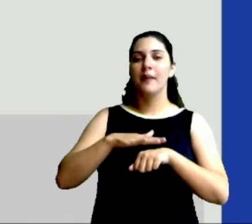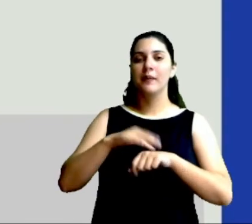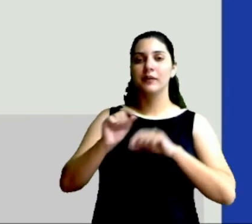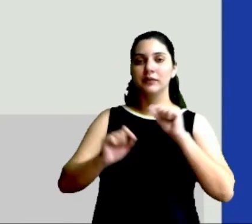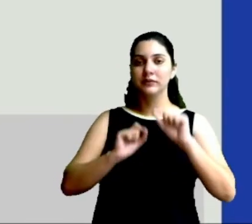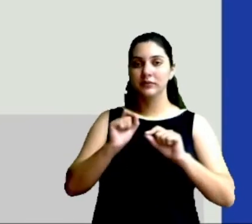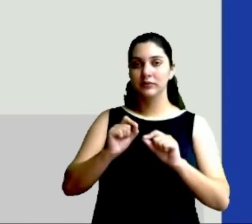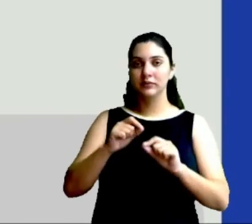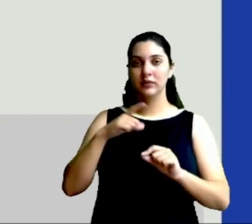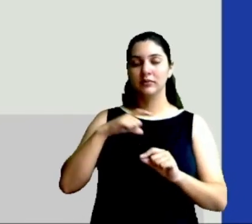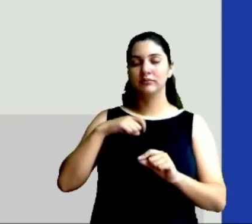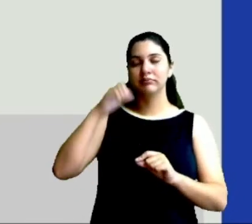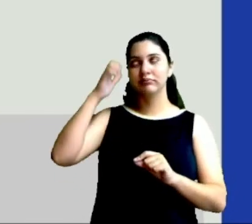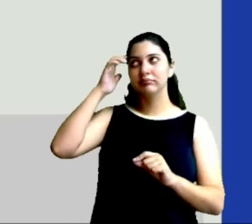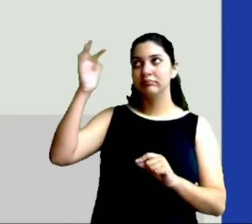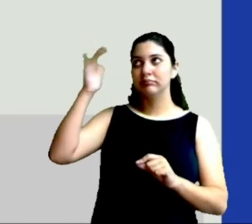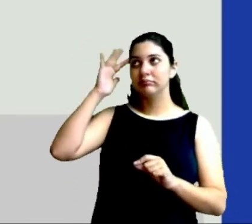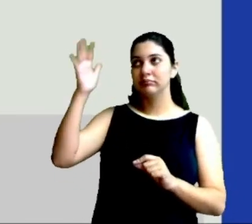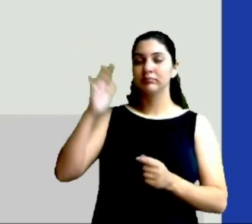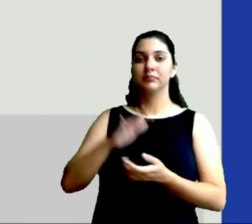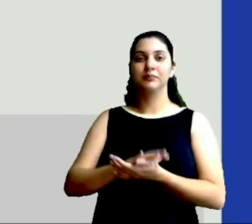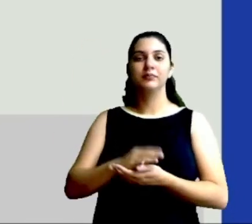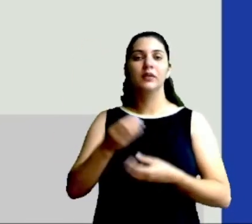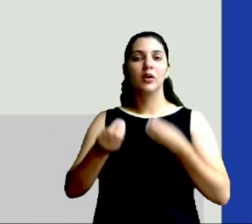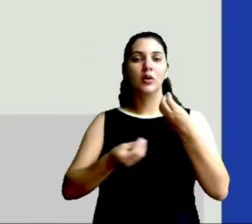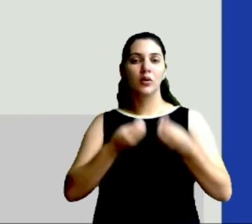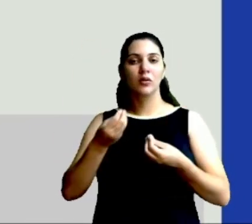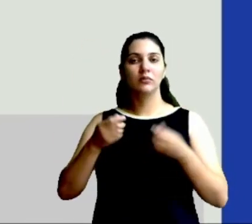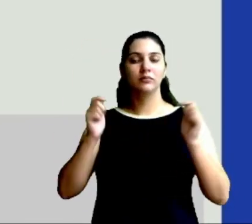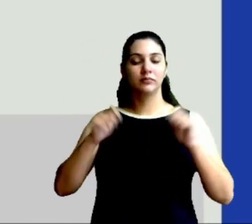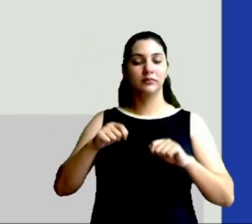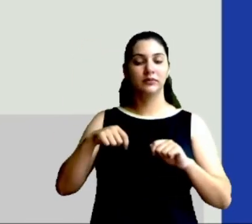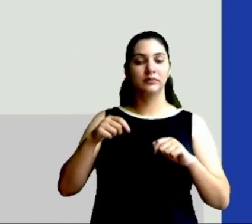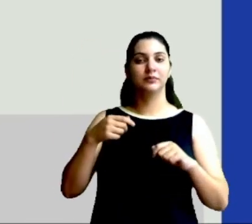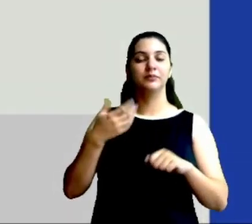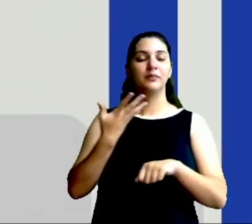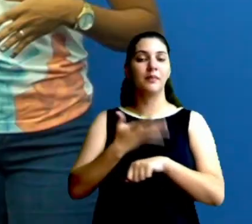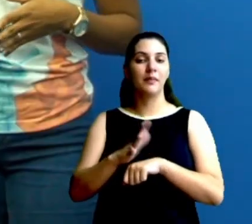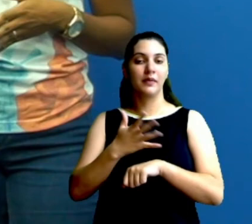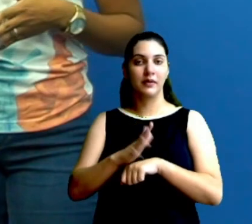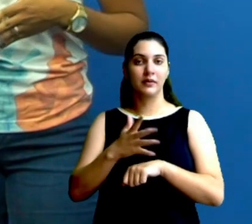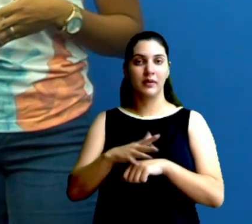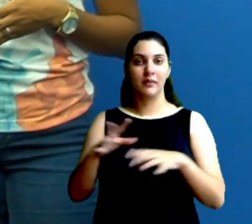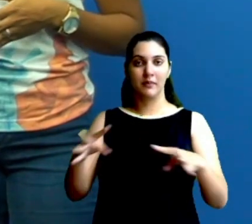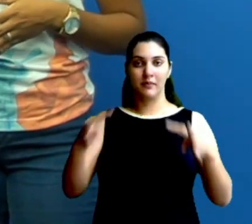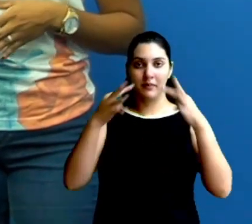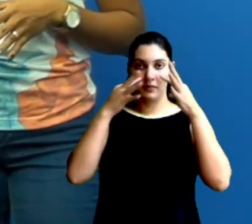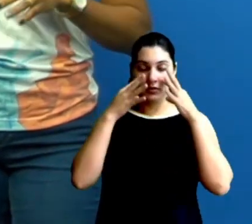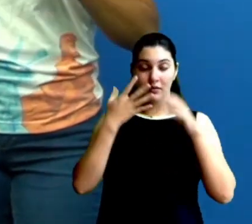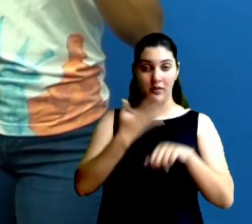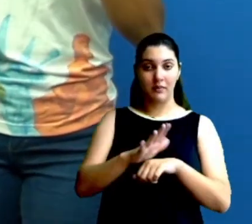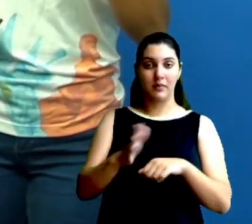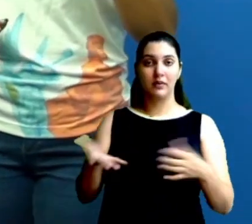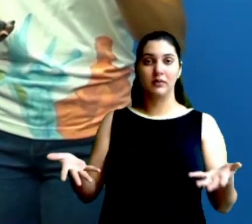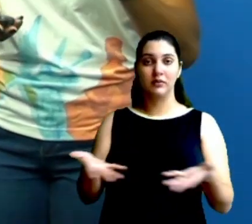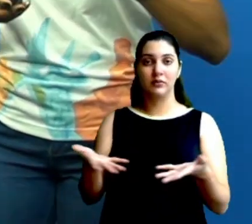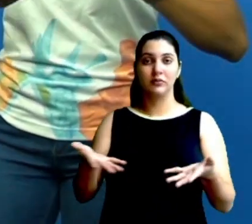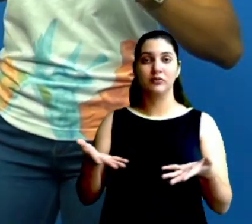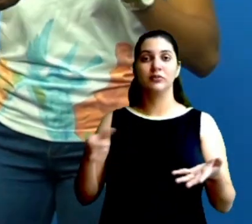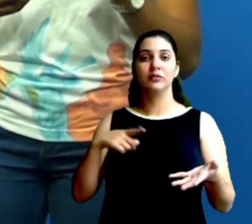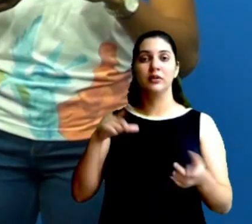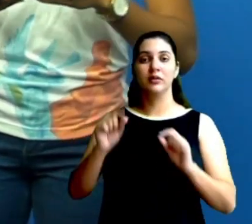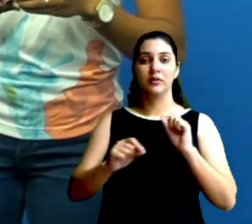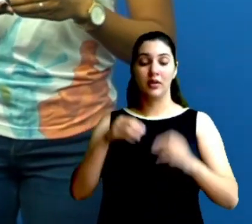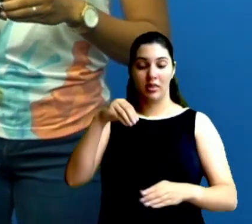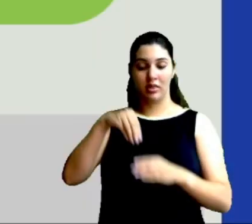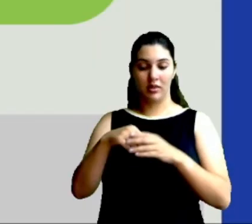gente começa a refletir. Como é que a gente vai praticar? Então, preste atenção na prática de hoje. Hoje a gente tem,